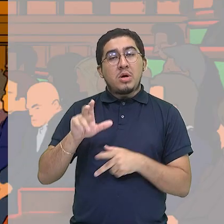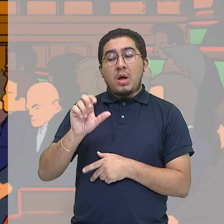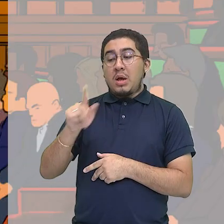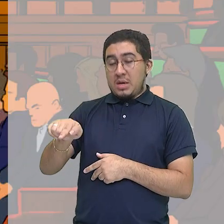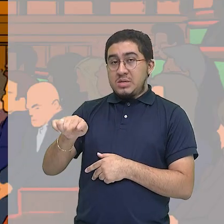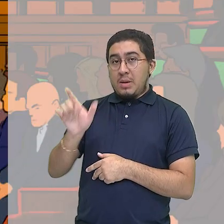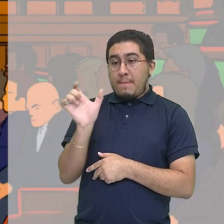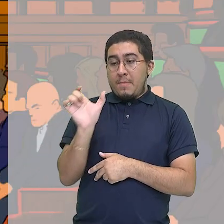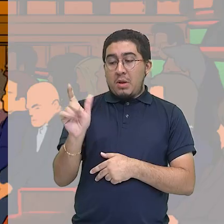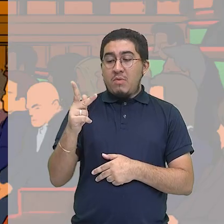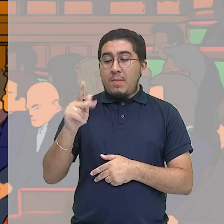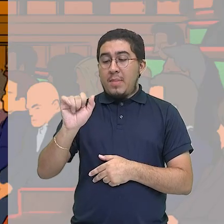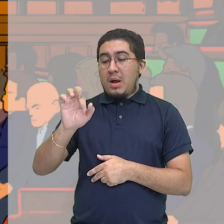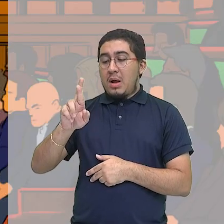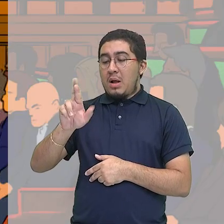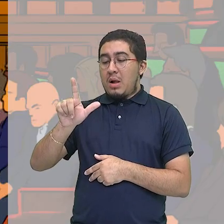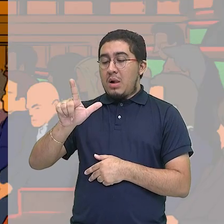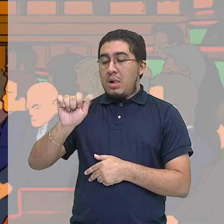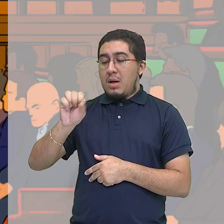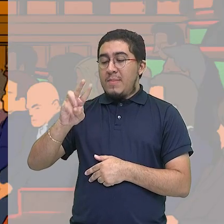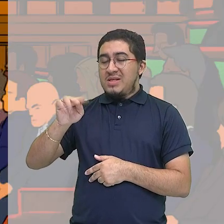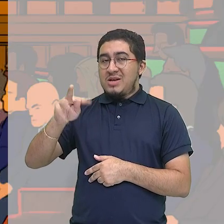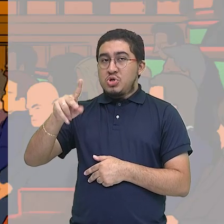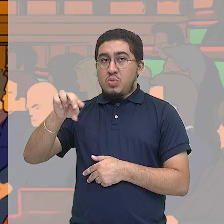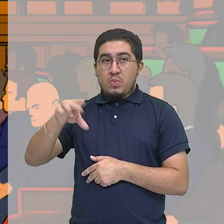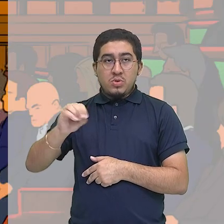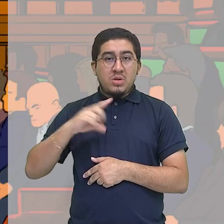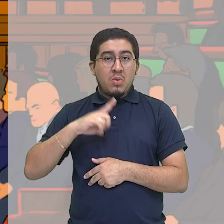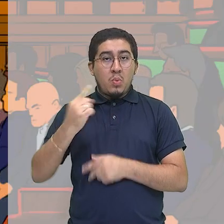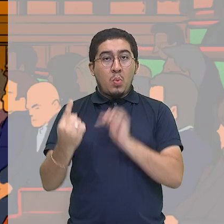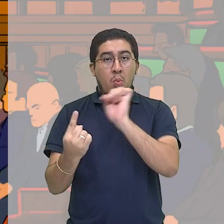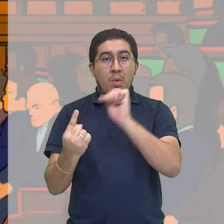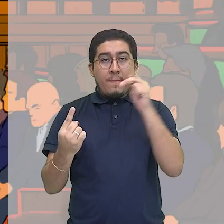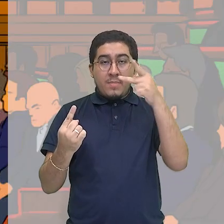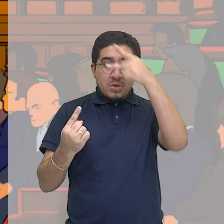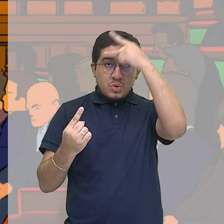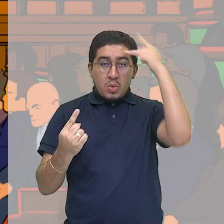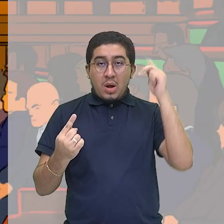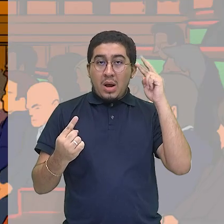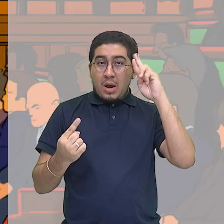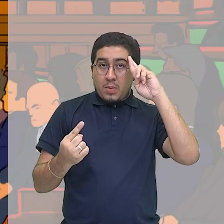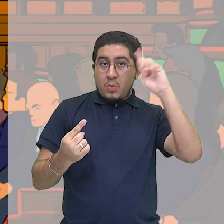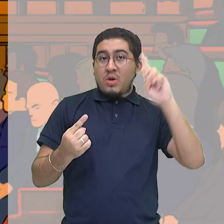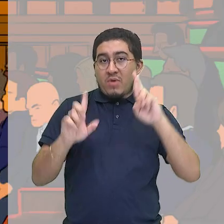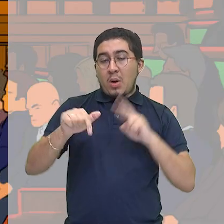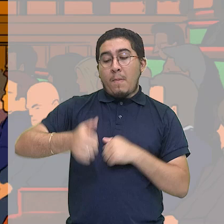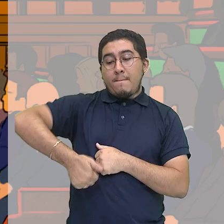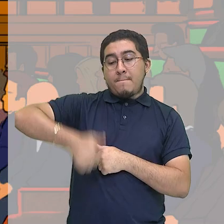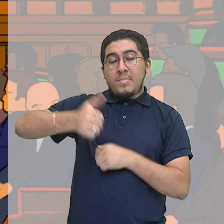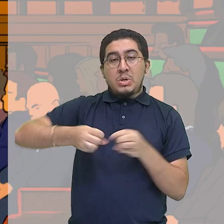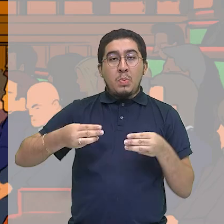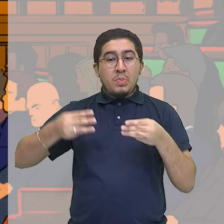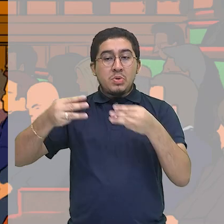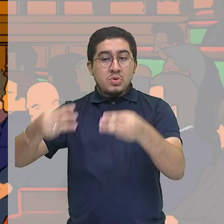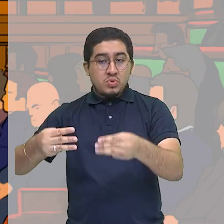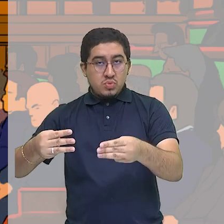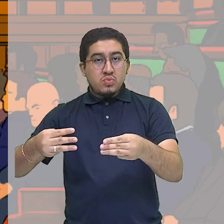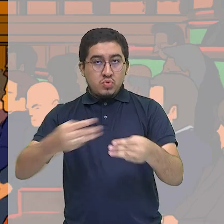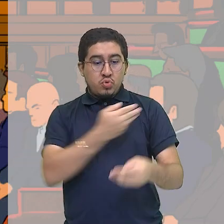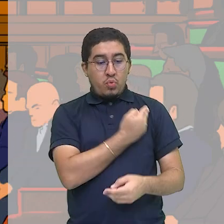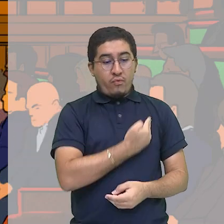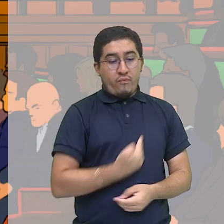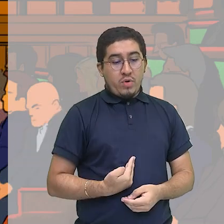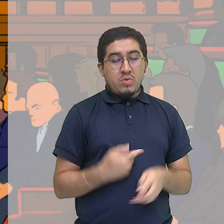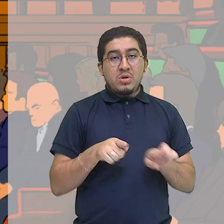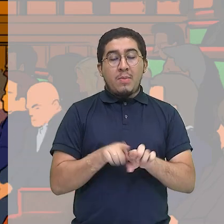de governo onde coexistem o chefe de governo, que é o primeiro-ministro, e o chefe de Estado,